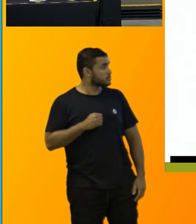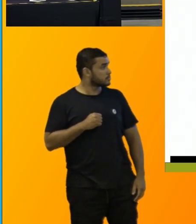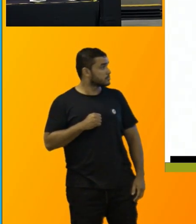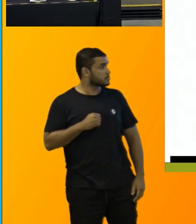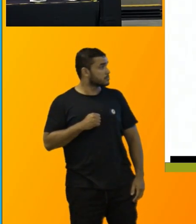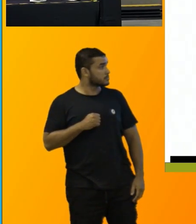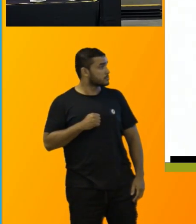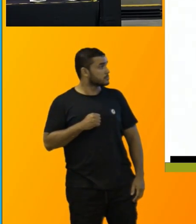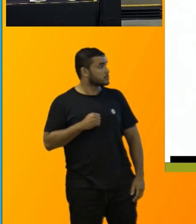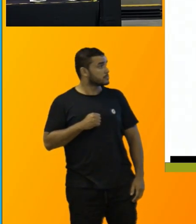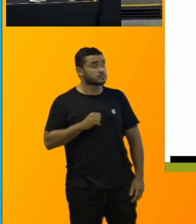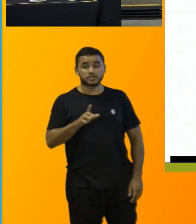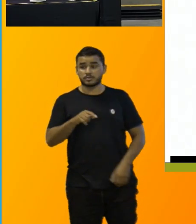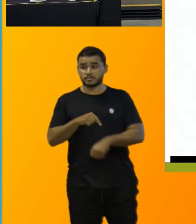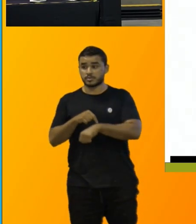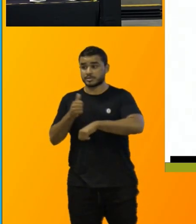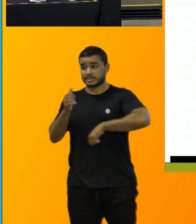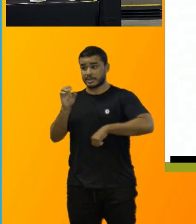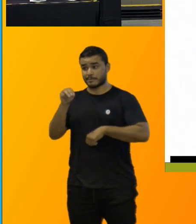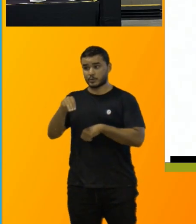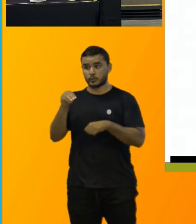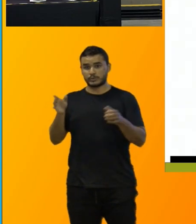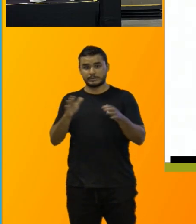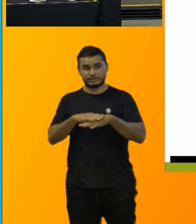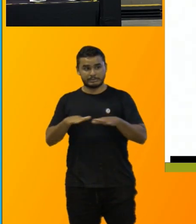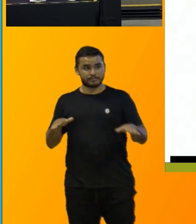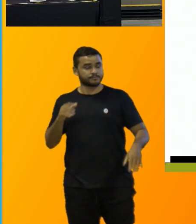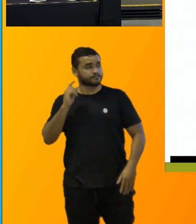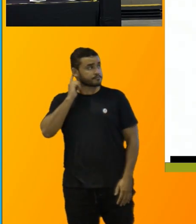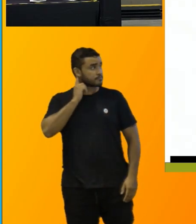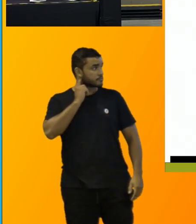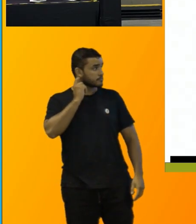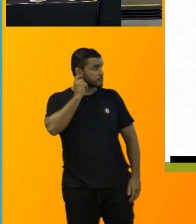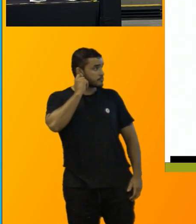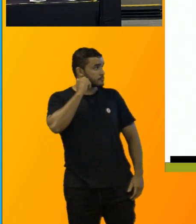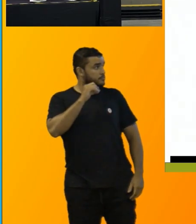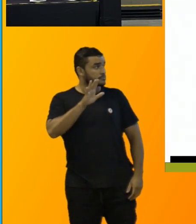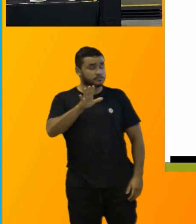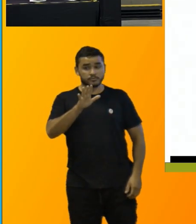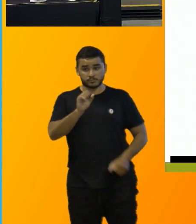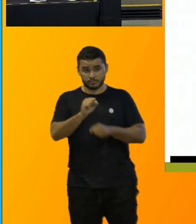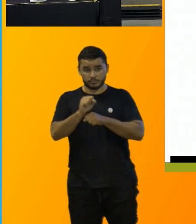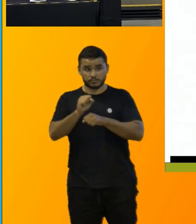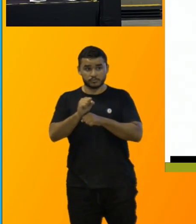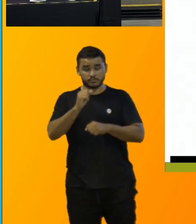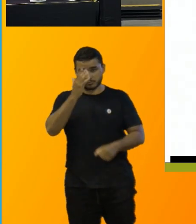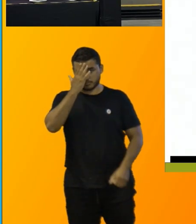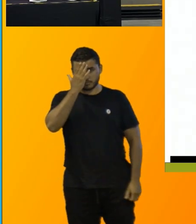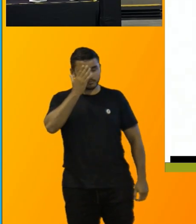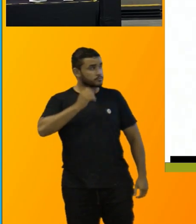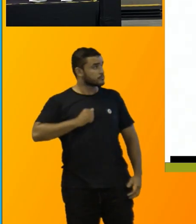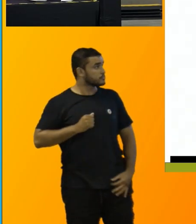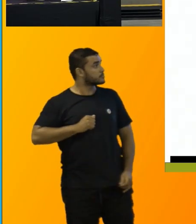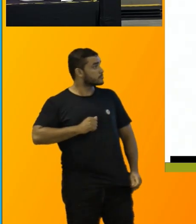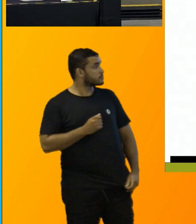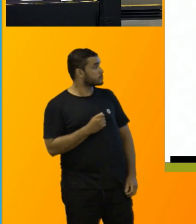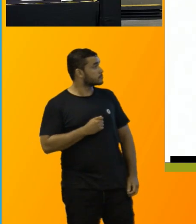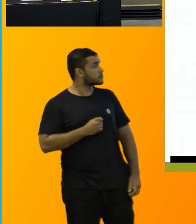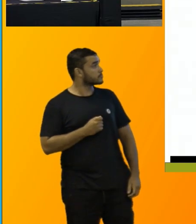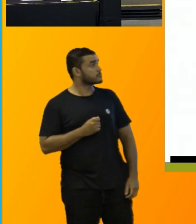Estou sendo comunicado que faltam 10 minutos. Dá tempo ainda de a gente fechar aqui esse raciocínio? Eu acho que dá, vamos